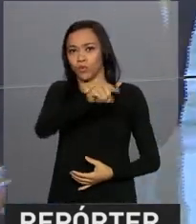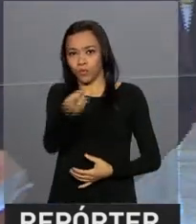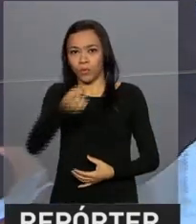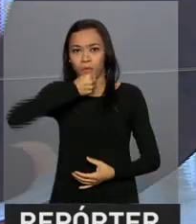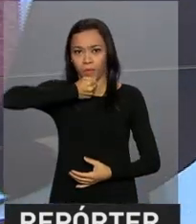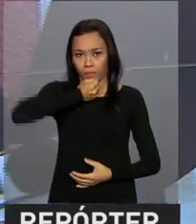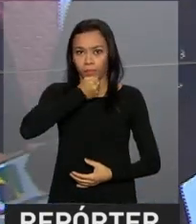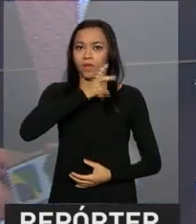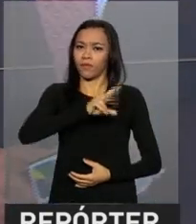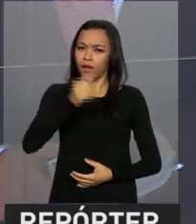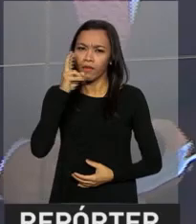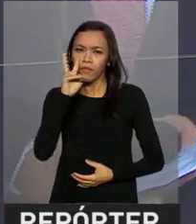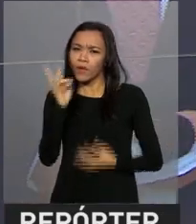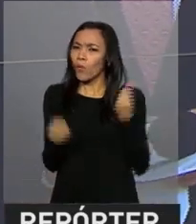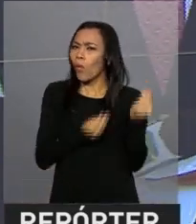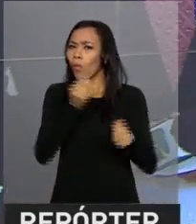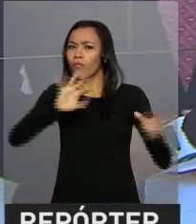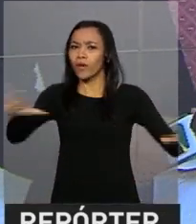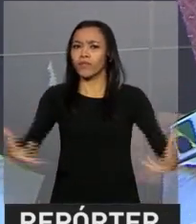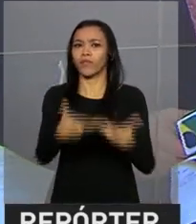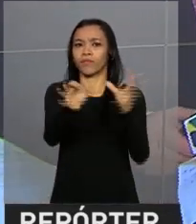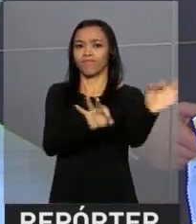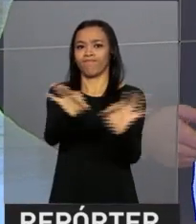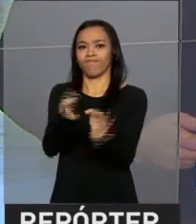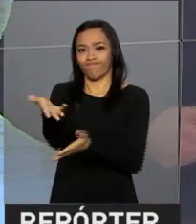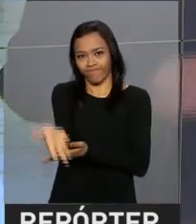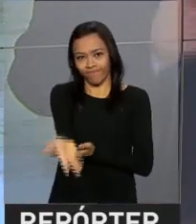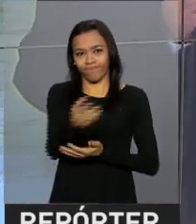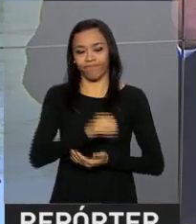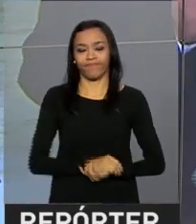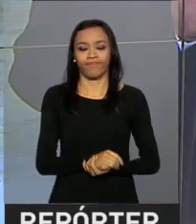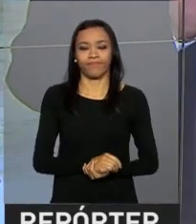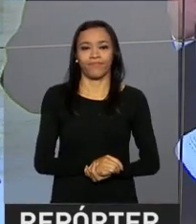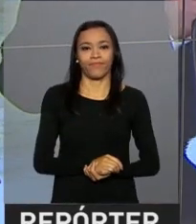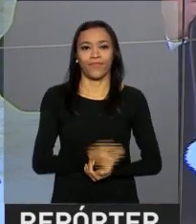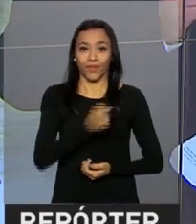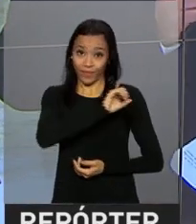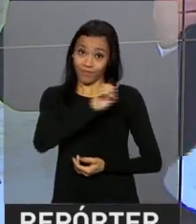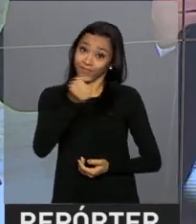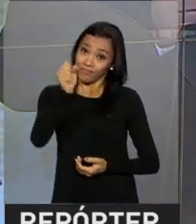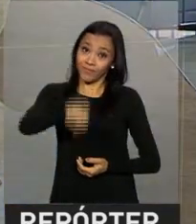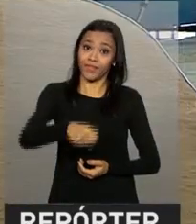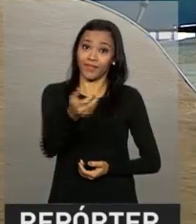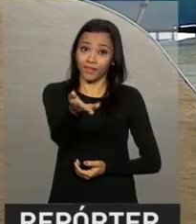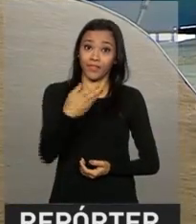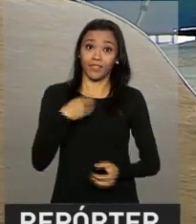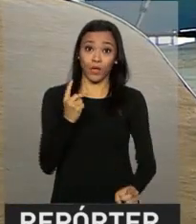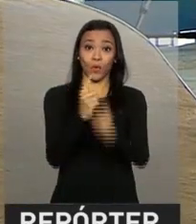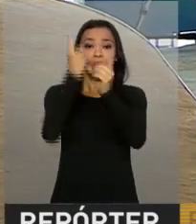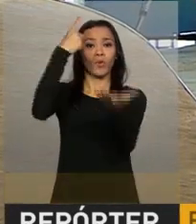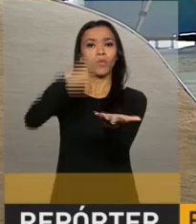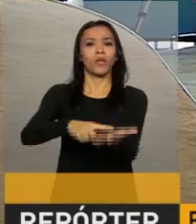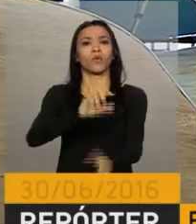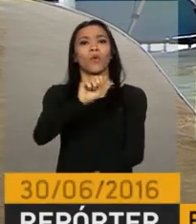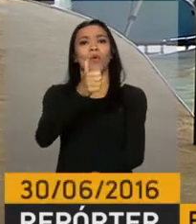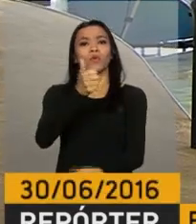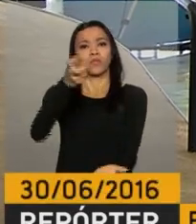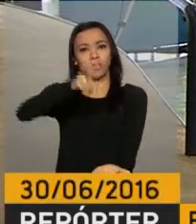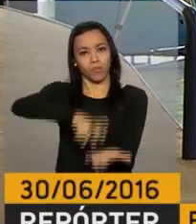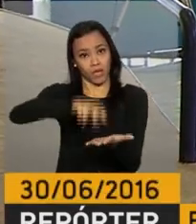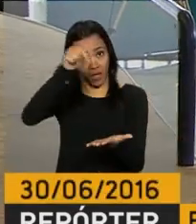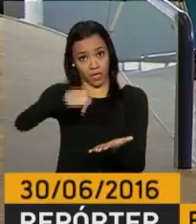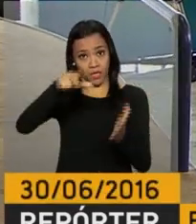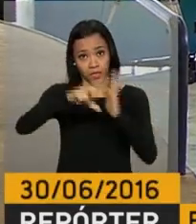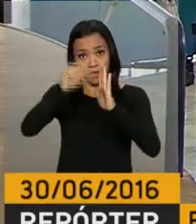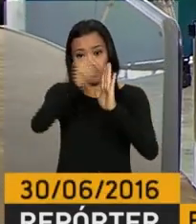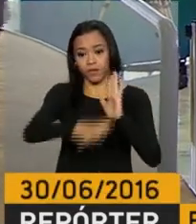Planalto e vai acompanhar de perto o evento Oi João Pedro Oi Daniele Exatamente isso esse encontro tá marcado pras 11 horas da manhã aqui